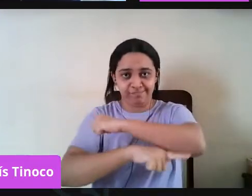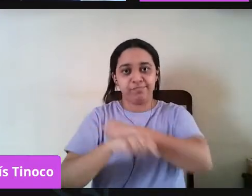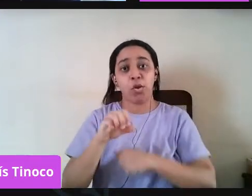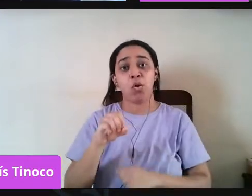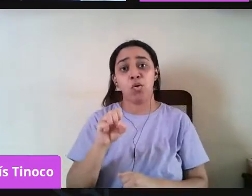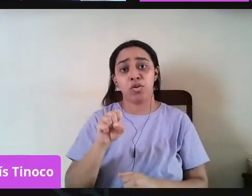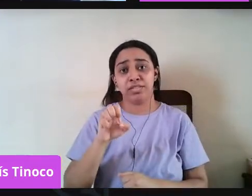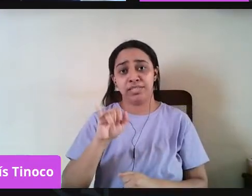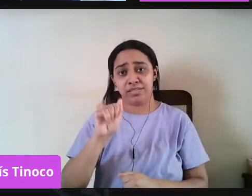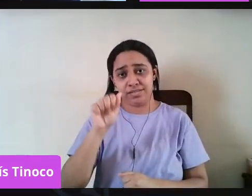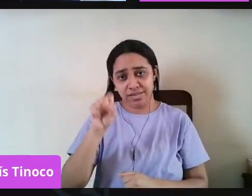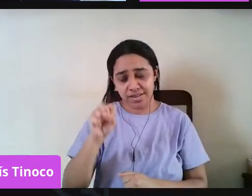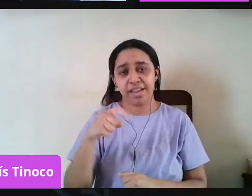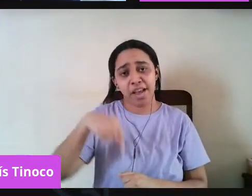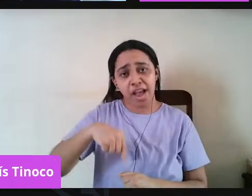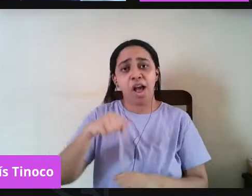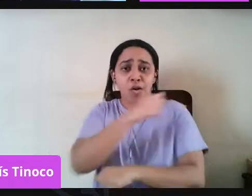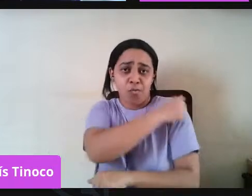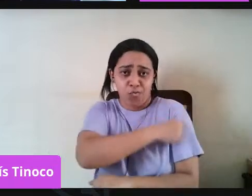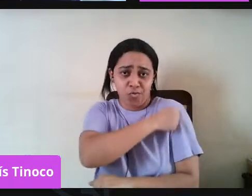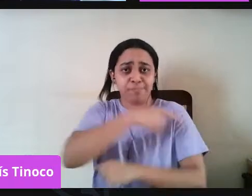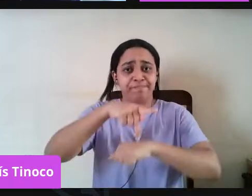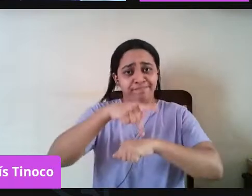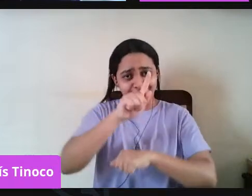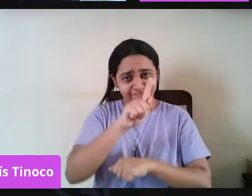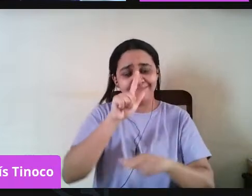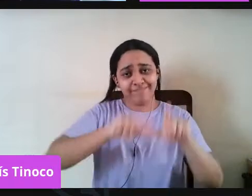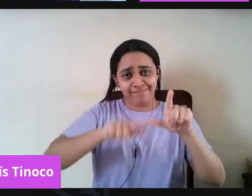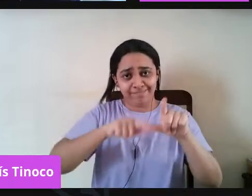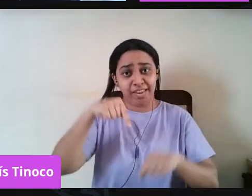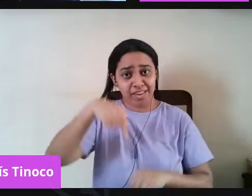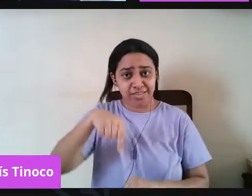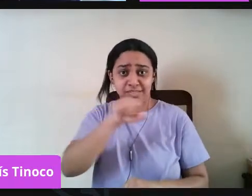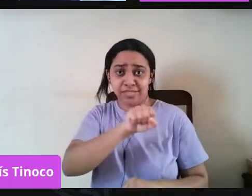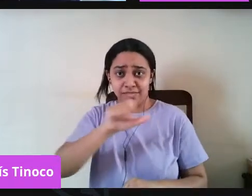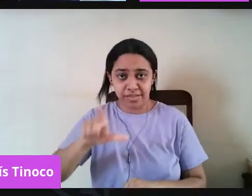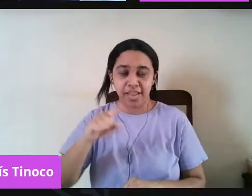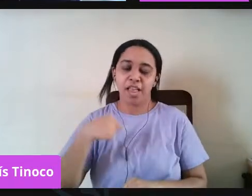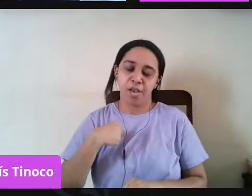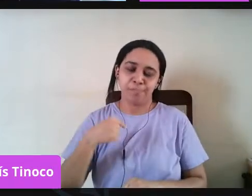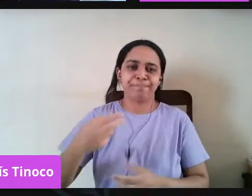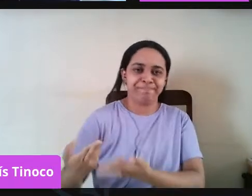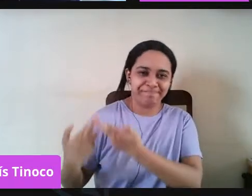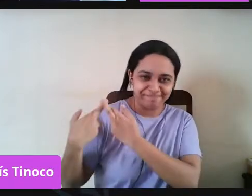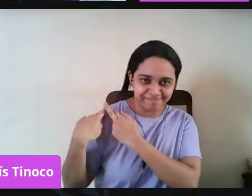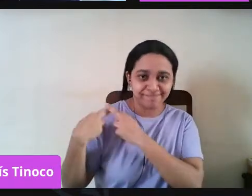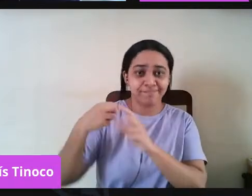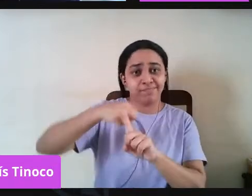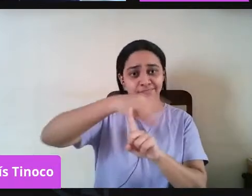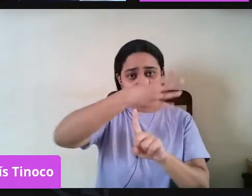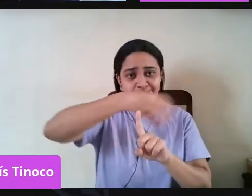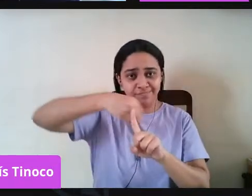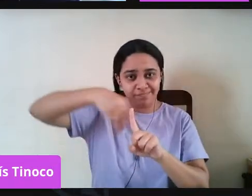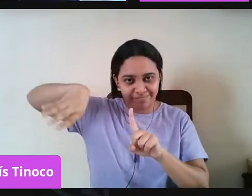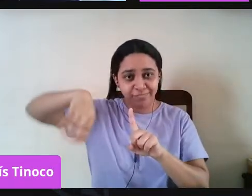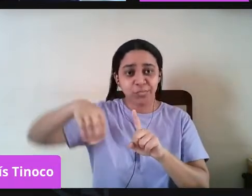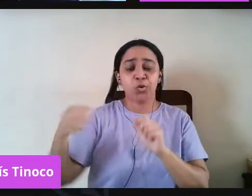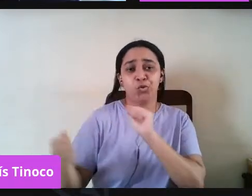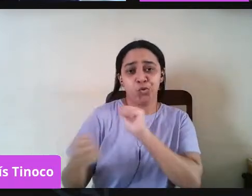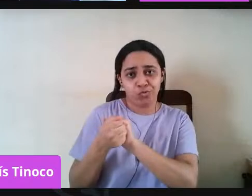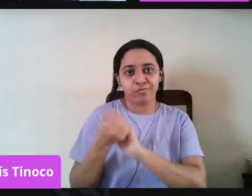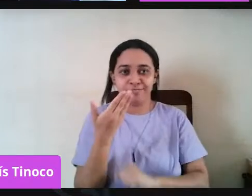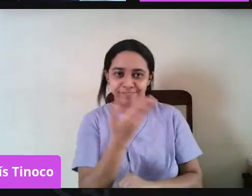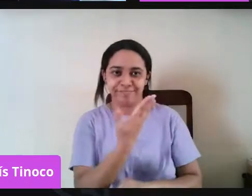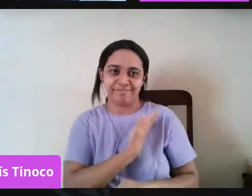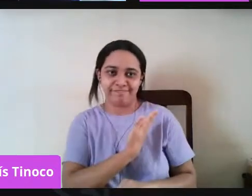daqui de São Luís. E eu estarei mediando essa palestra juntamente com o Gabriel Castro, que é o meu